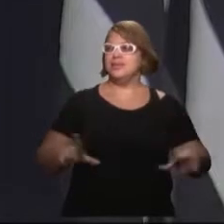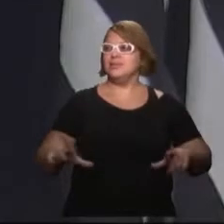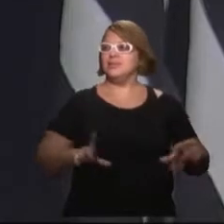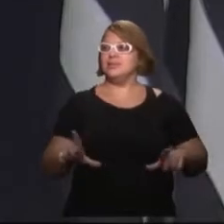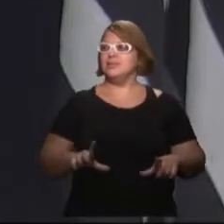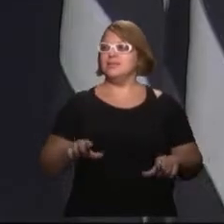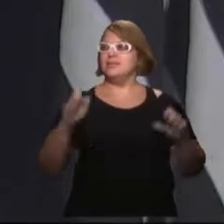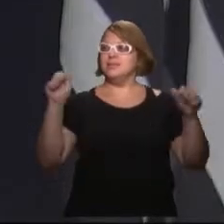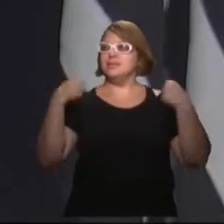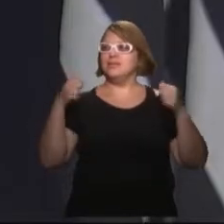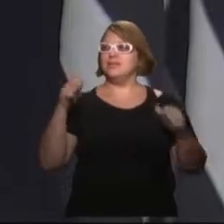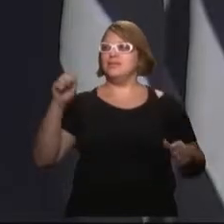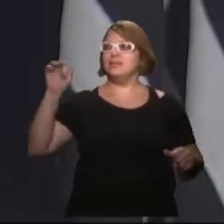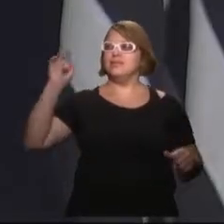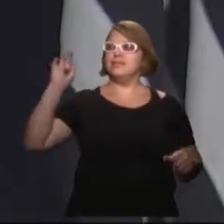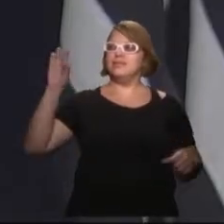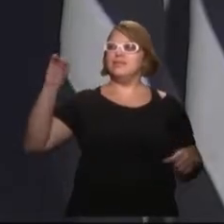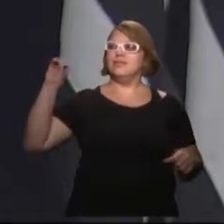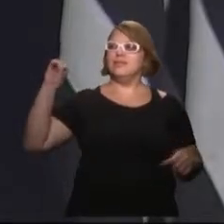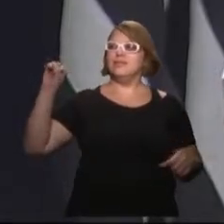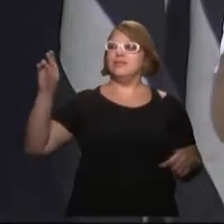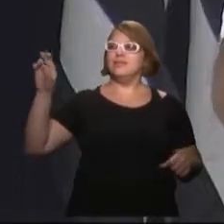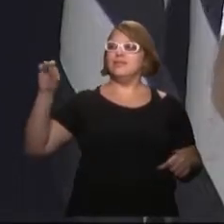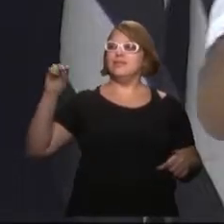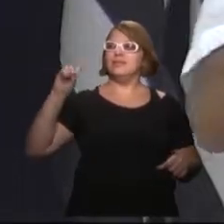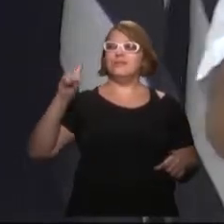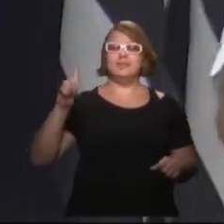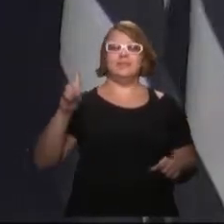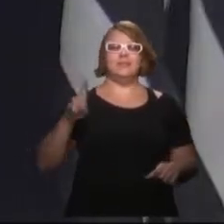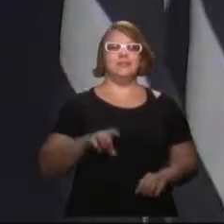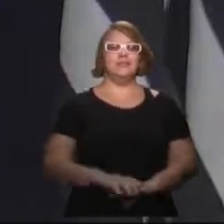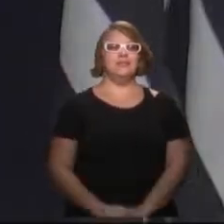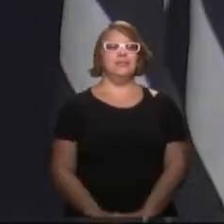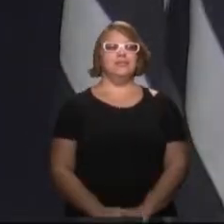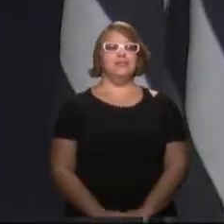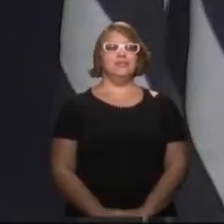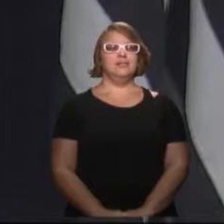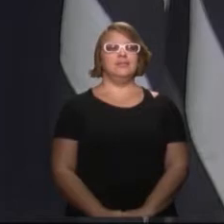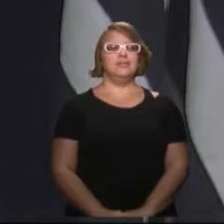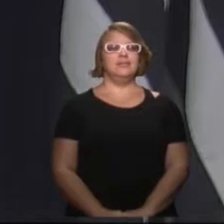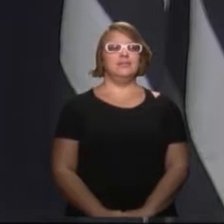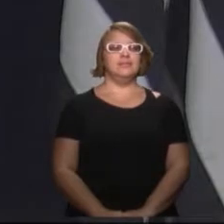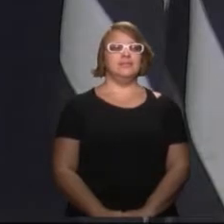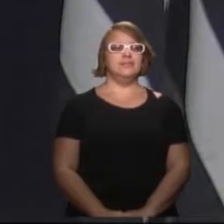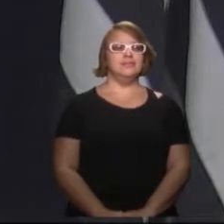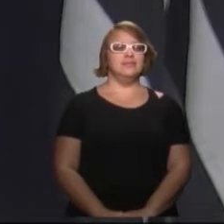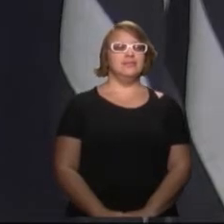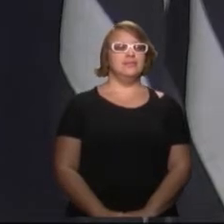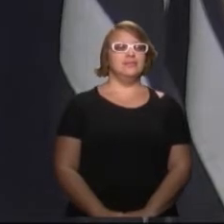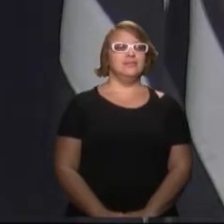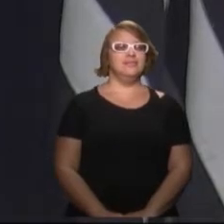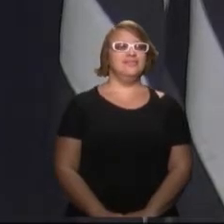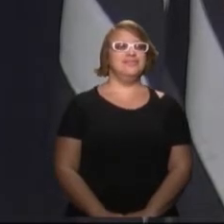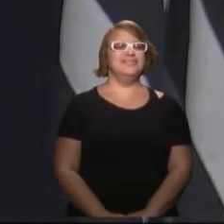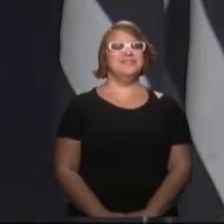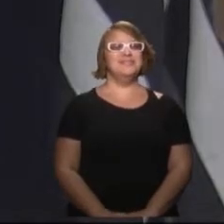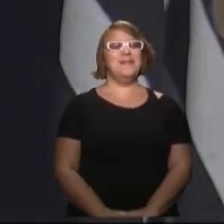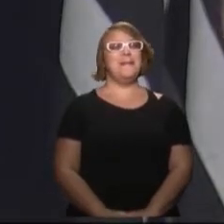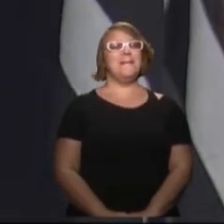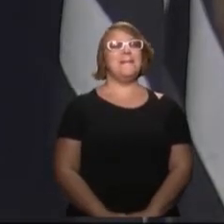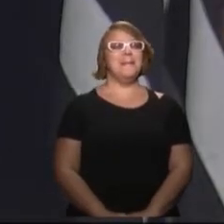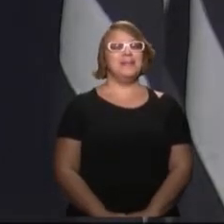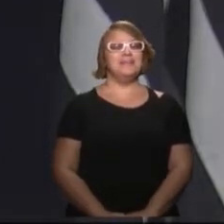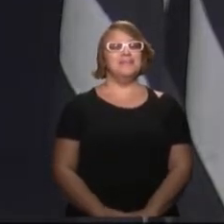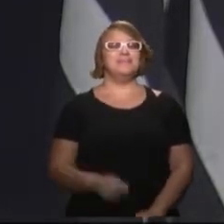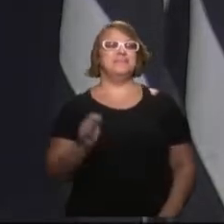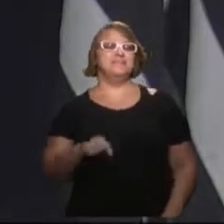agradecer novamente a presença e reafirmar o compromisso desta casa na luta da volta de vocês para a empresa e na manutenção